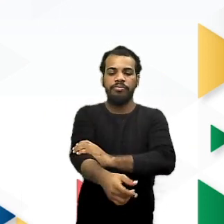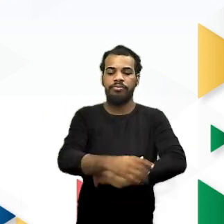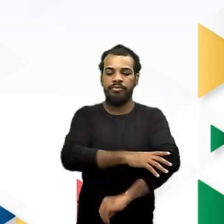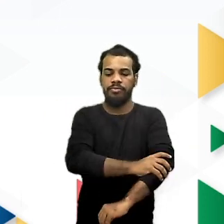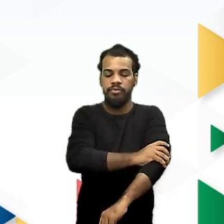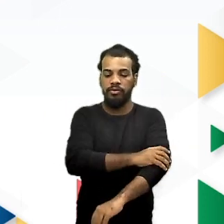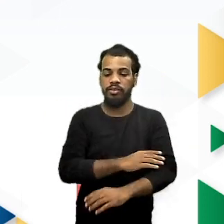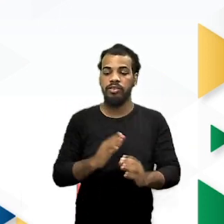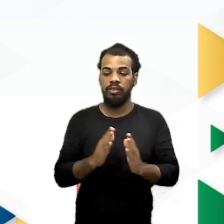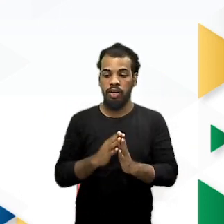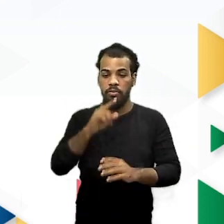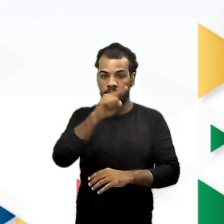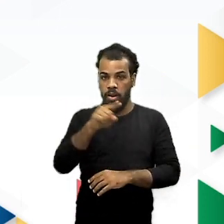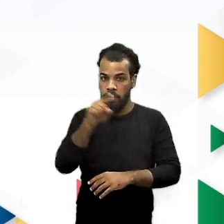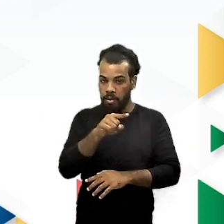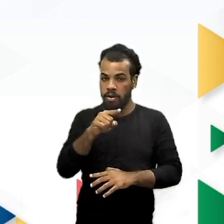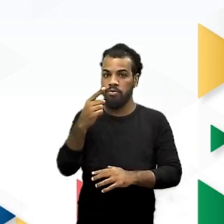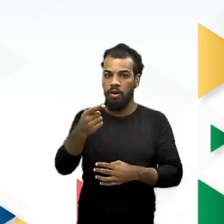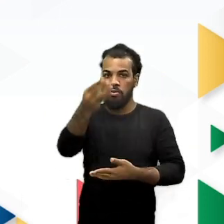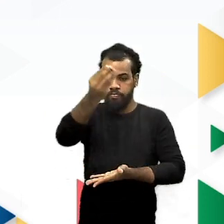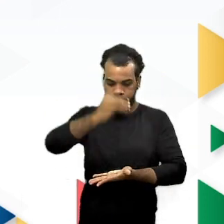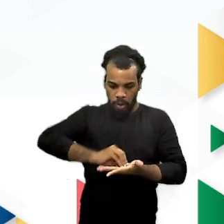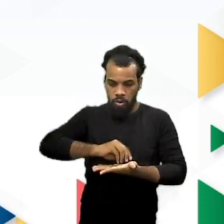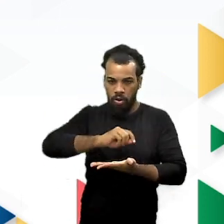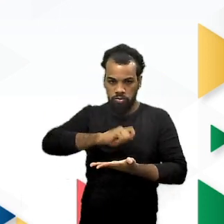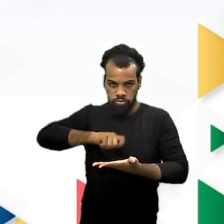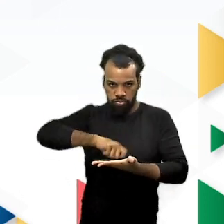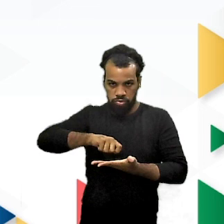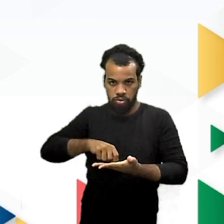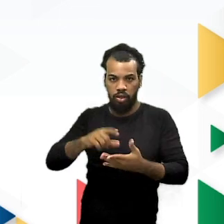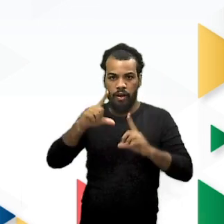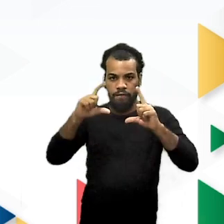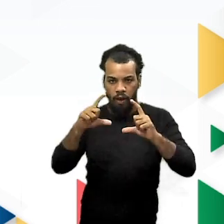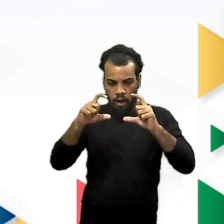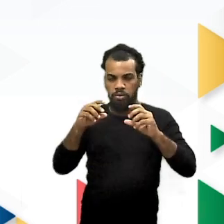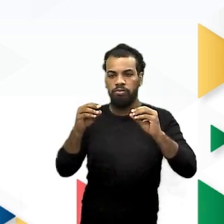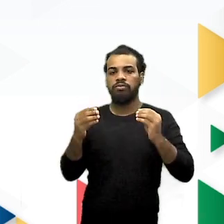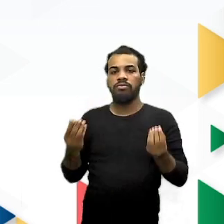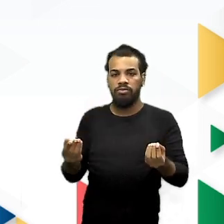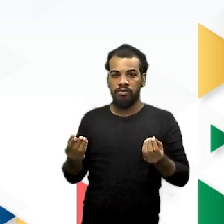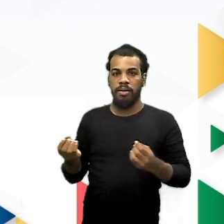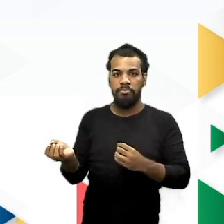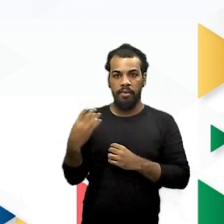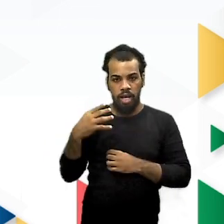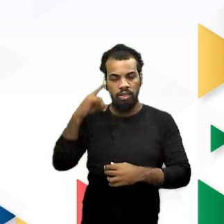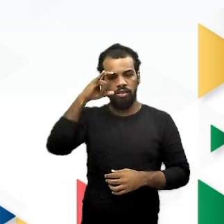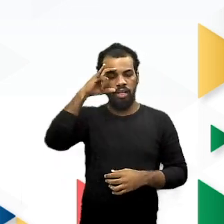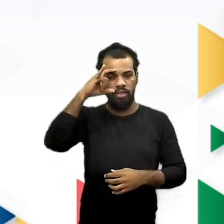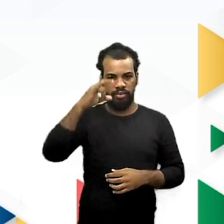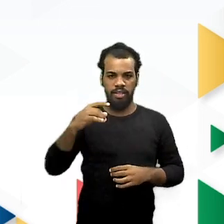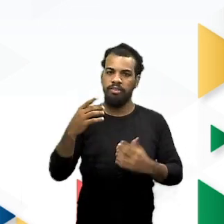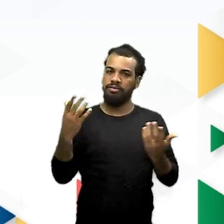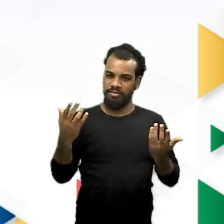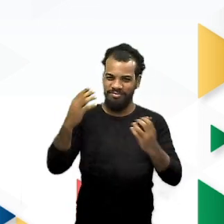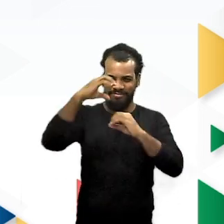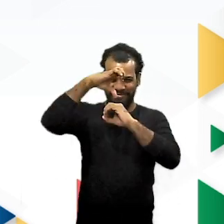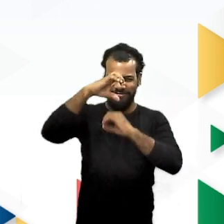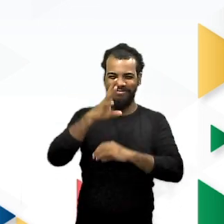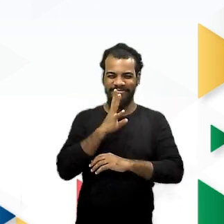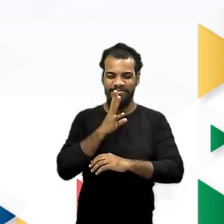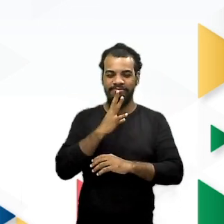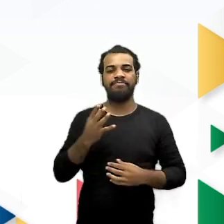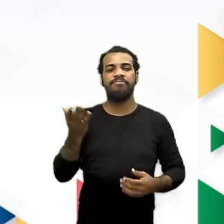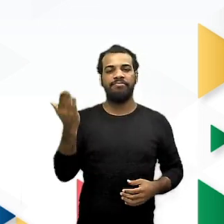por favor, copia no caderno, tira uma foto aí, dá um print e manda pra gente no Instagram, Roberto na transmissão, tudo junto sem acento,